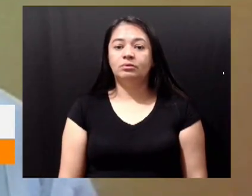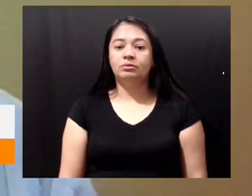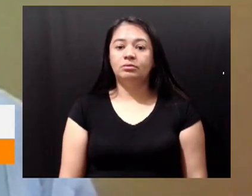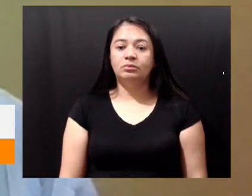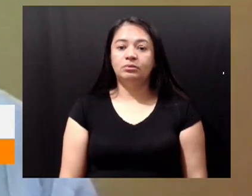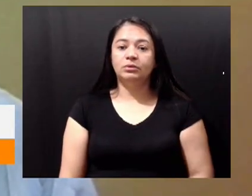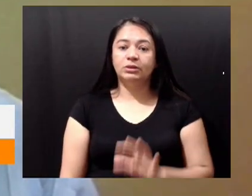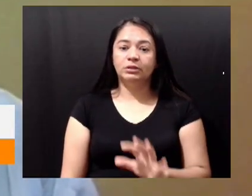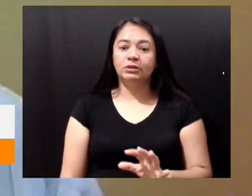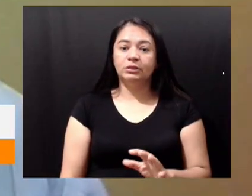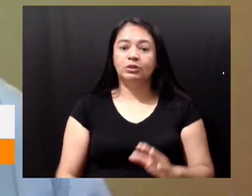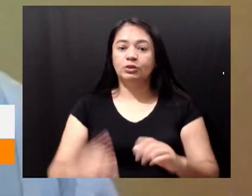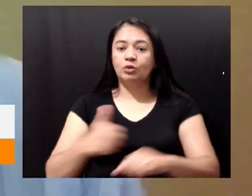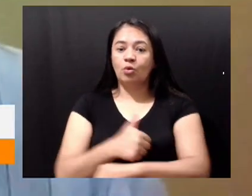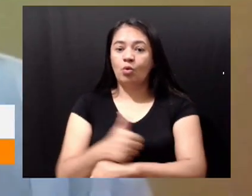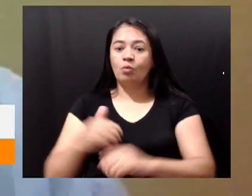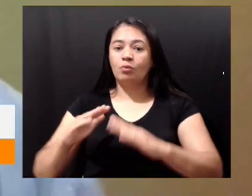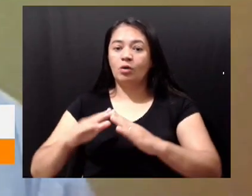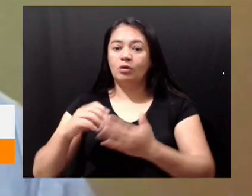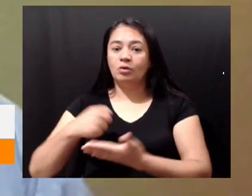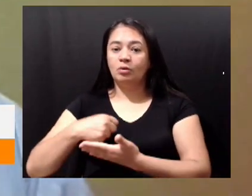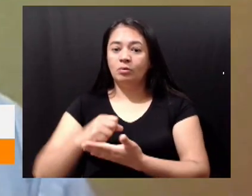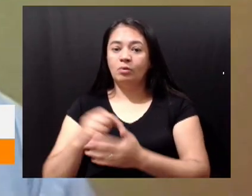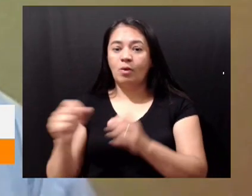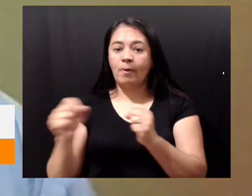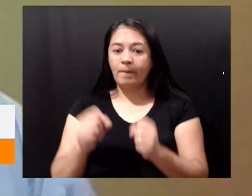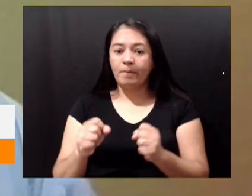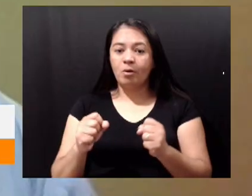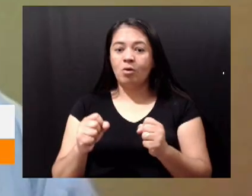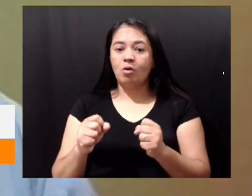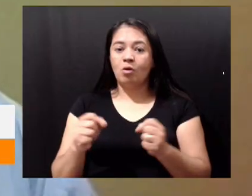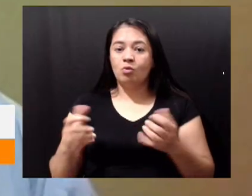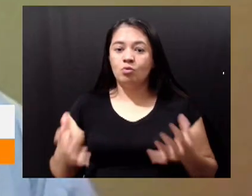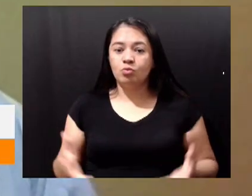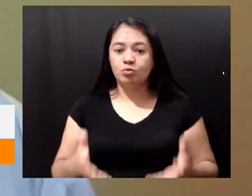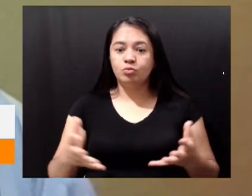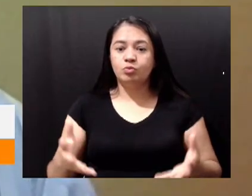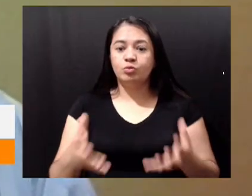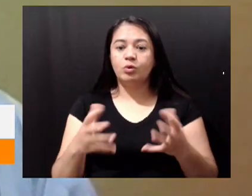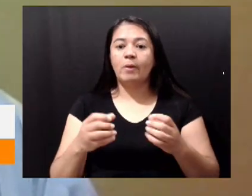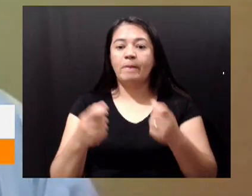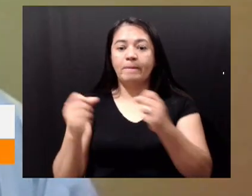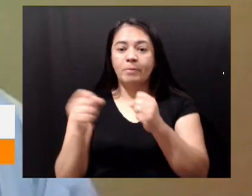farmacêutico, ele pode colaborar muito, pode esclarecer, orientar